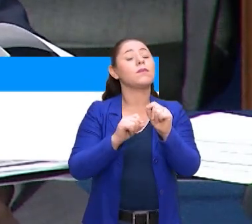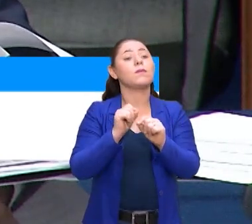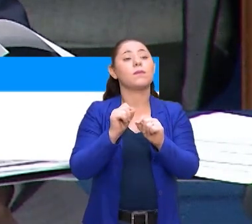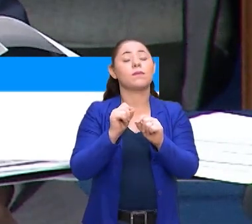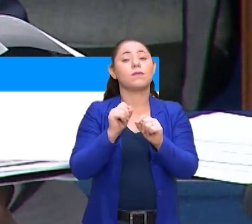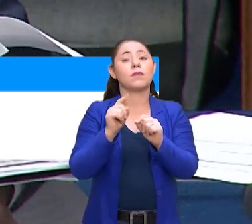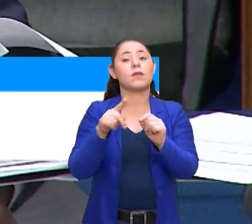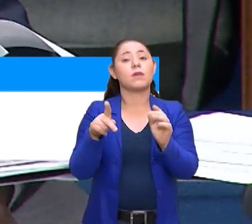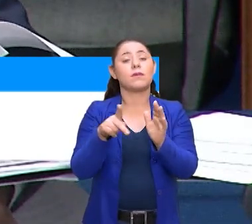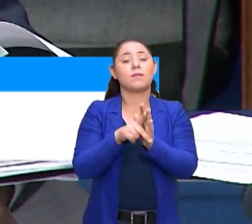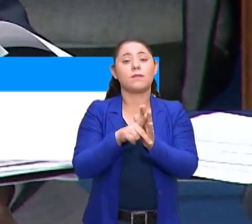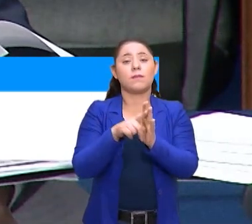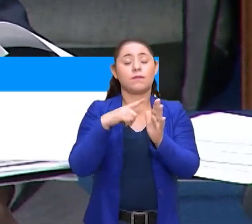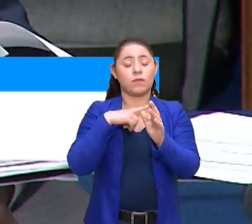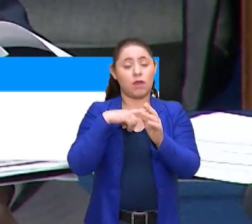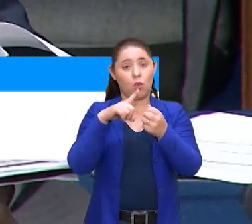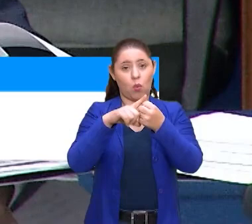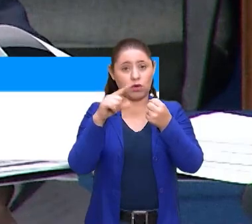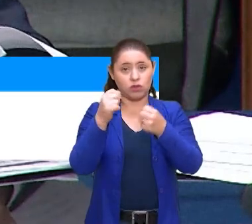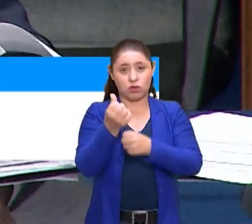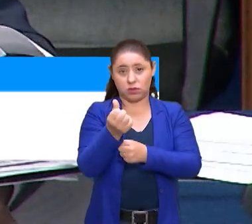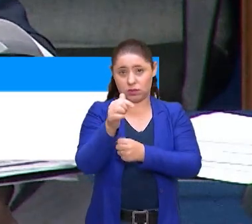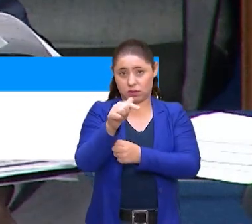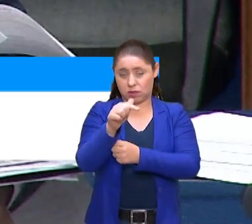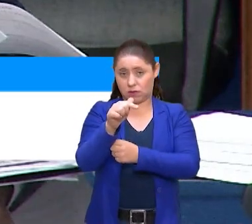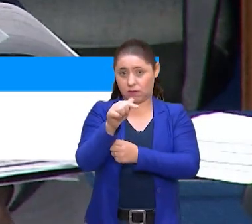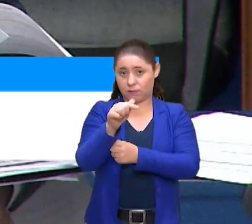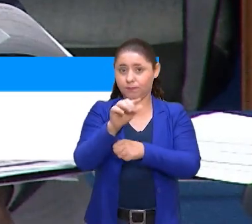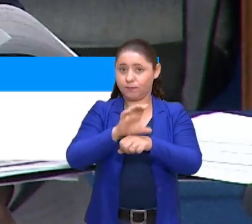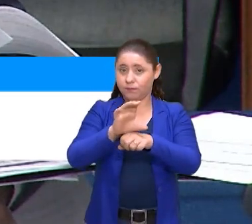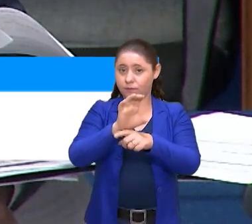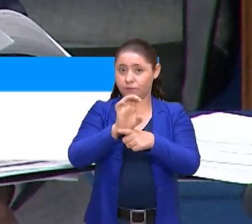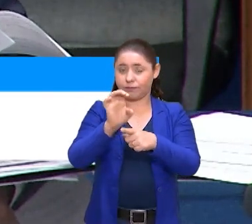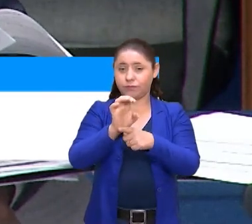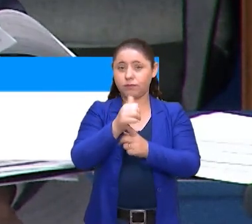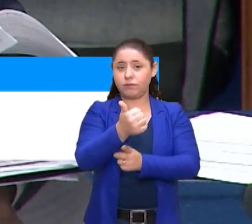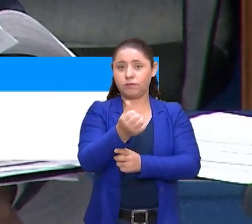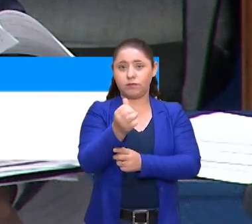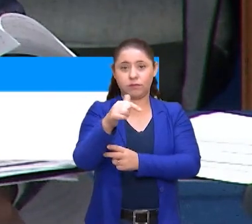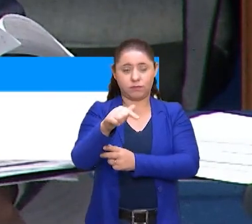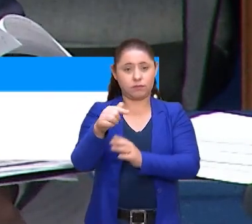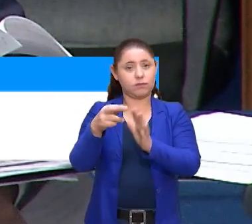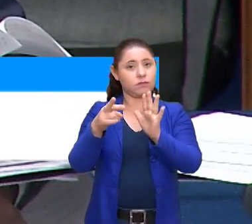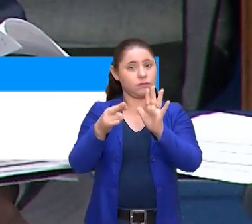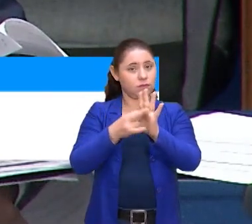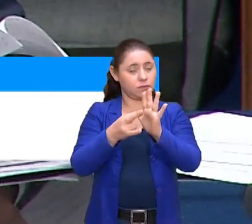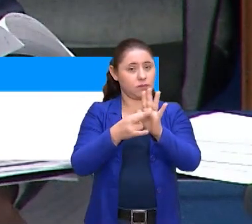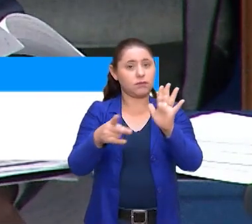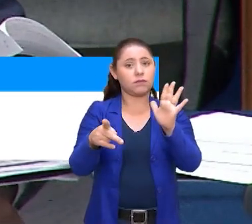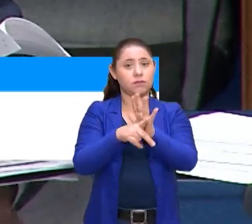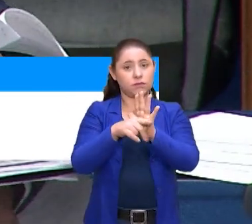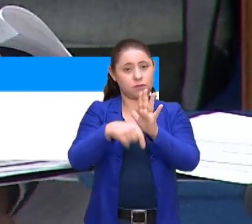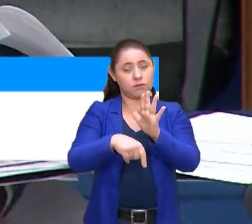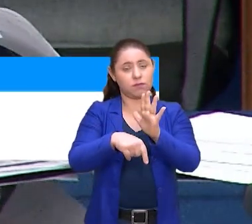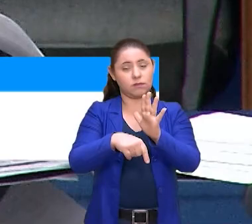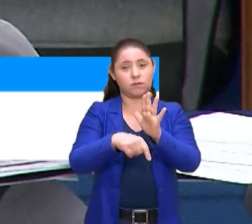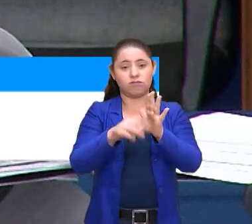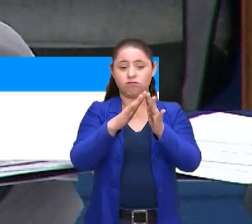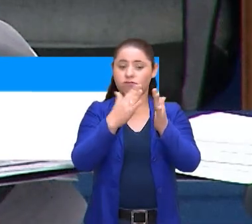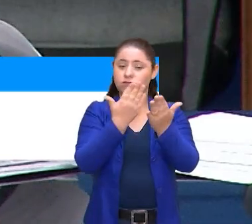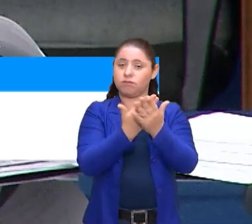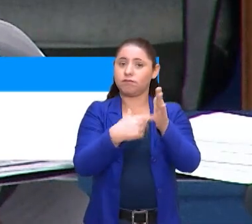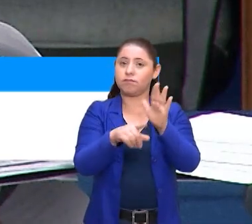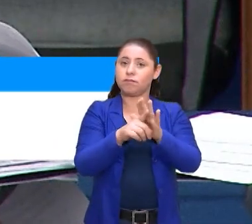Quanto à competência, conforme previsto no artigo 67 da Constituição Estadual, também 167 do Regimento Interno